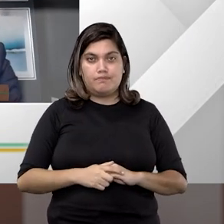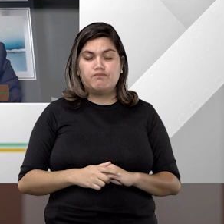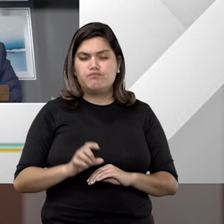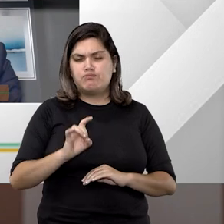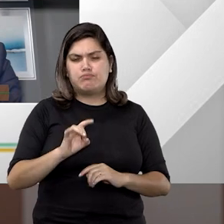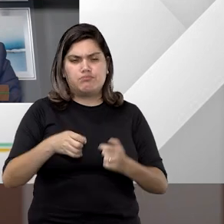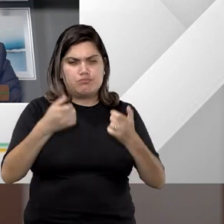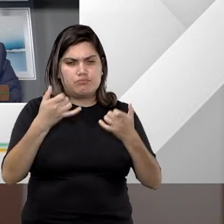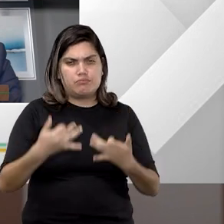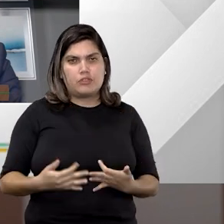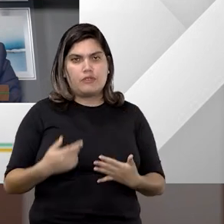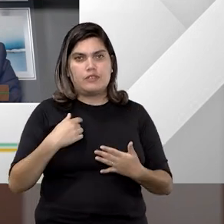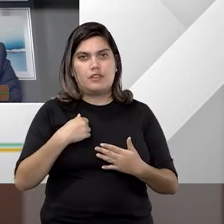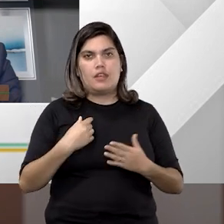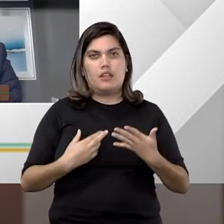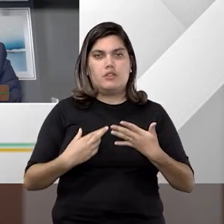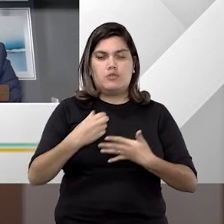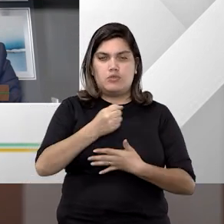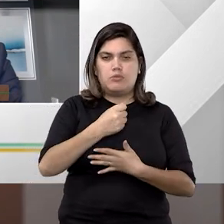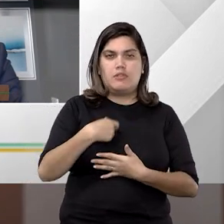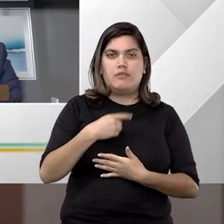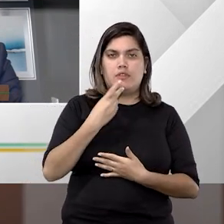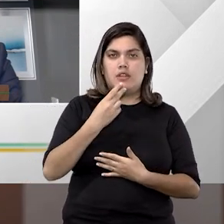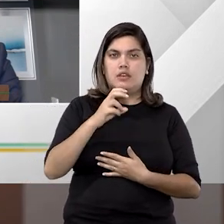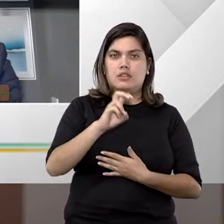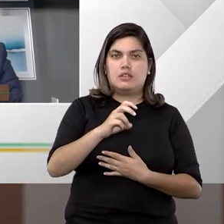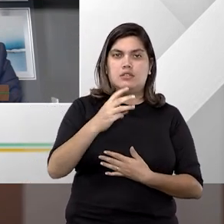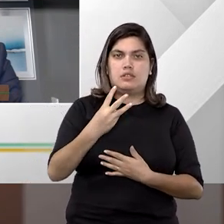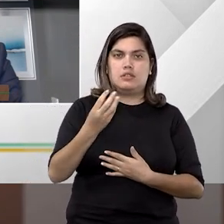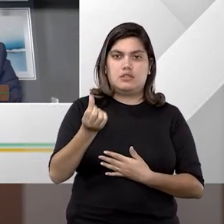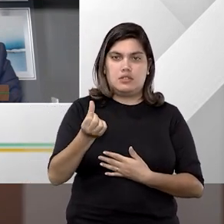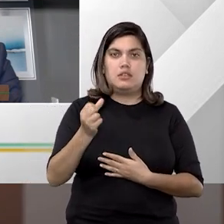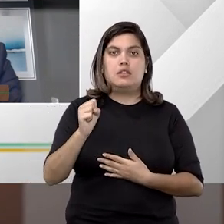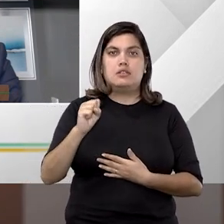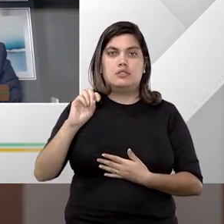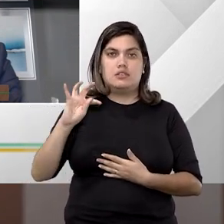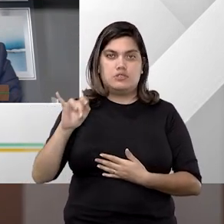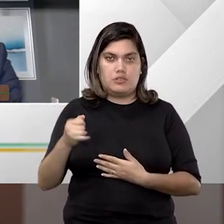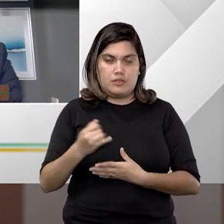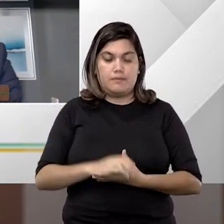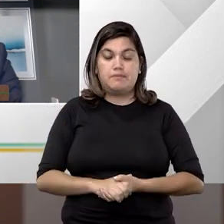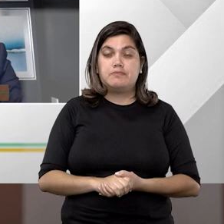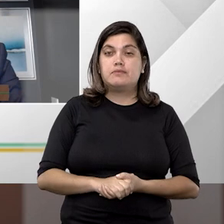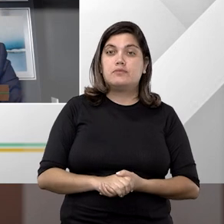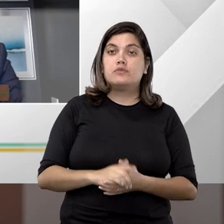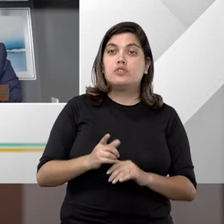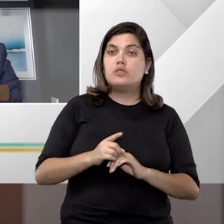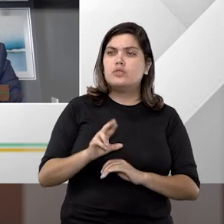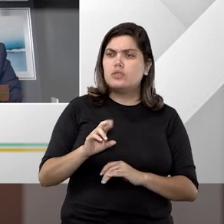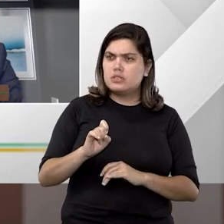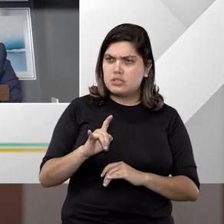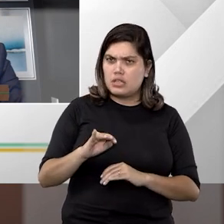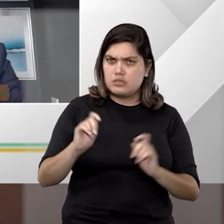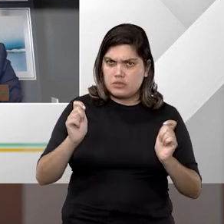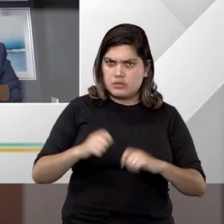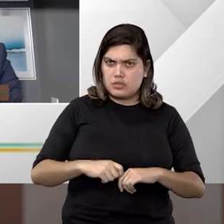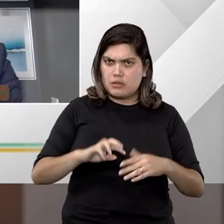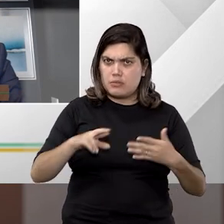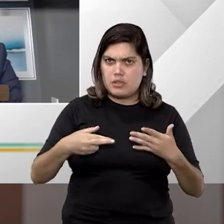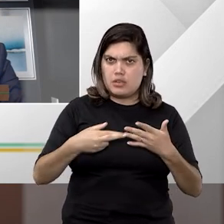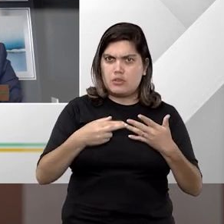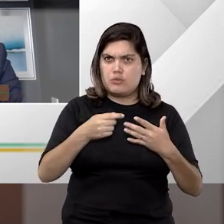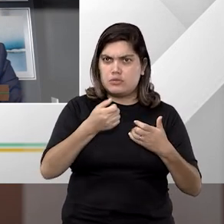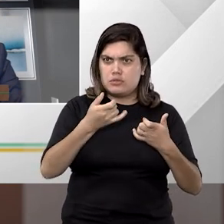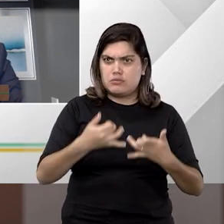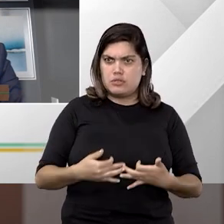são parênteses para quem se interessar em anotar as uma que eu me referi é assuma 536 do STJ é Doutor Sérgio e